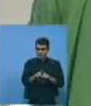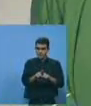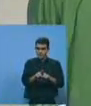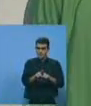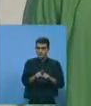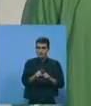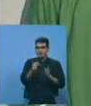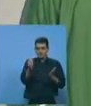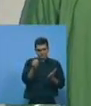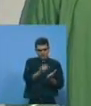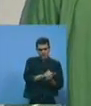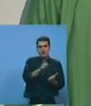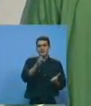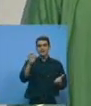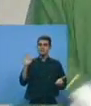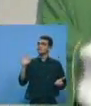suas enfermidades?